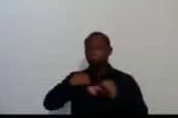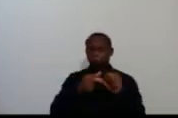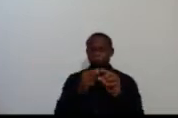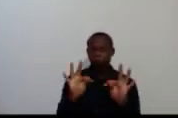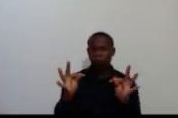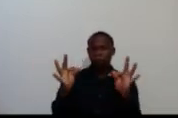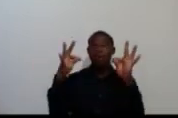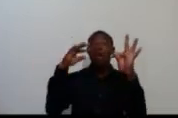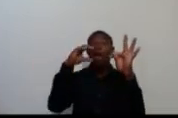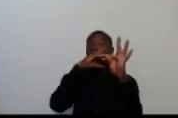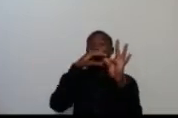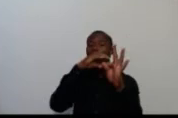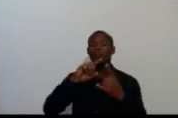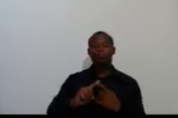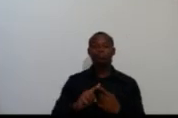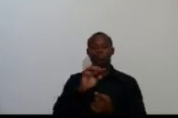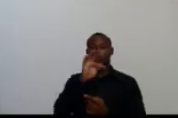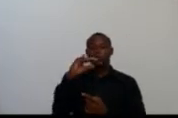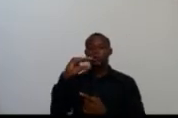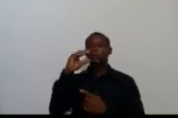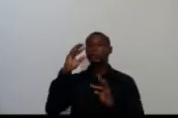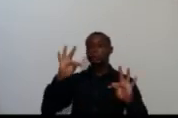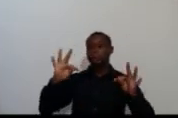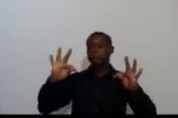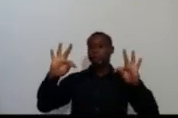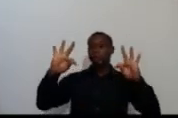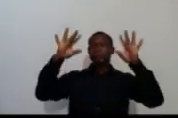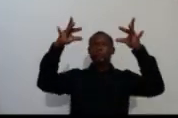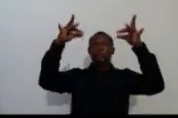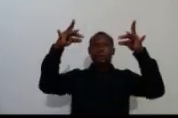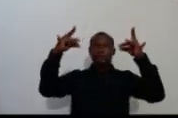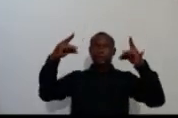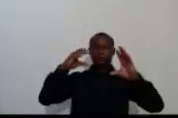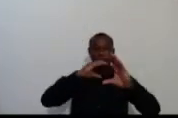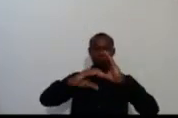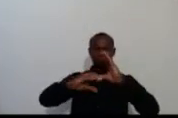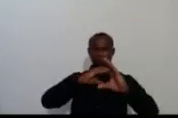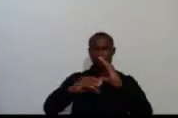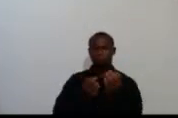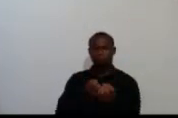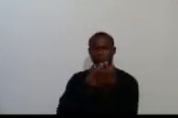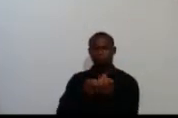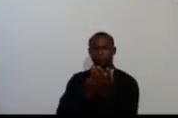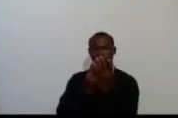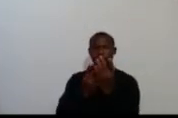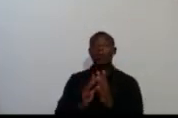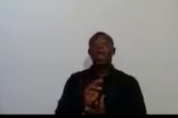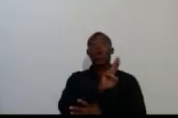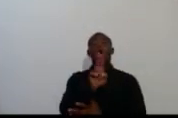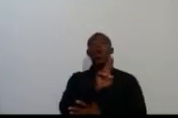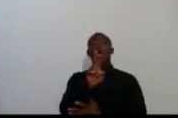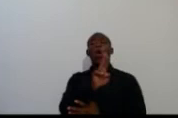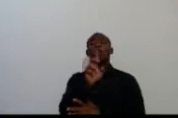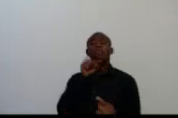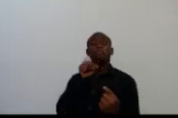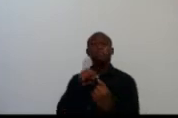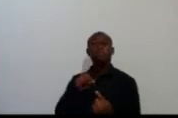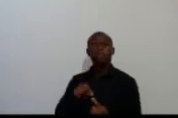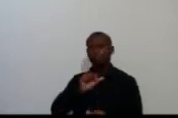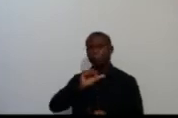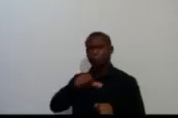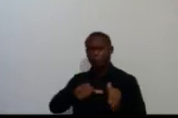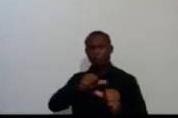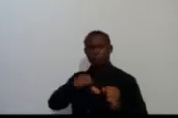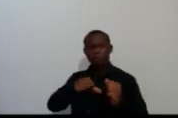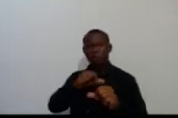aquelas tecnologias digitais da informação e da comunicação. Então, a nomenclatura, ela vai mudando muito rápido, assim como a evolução da tecnologia